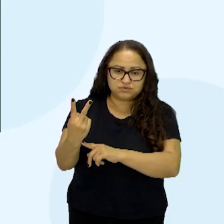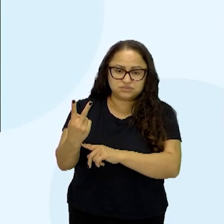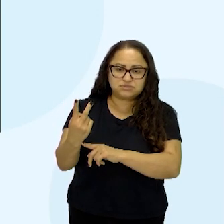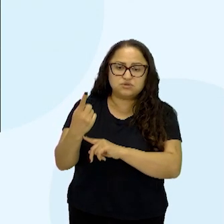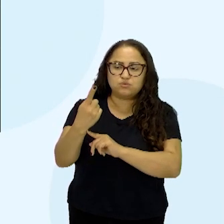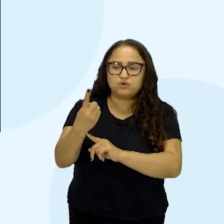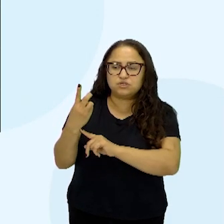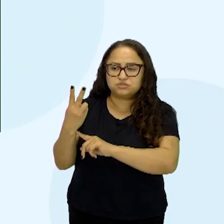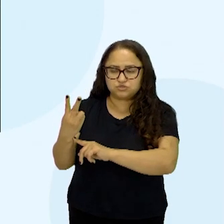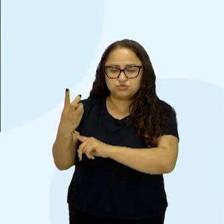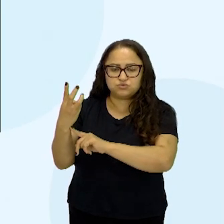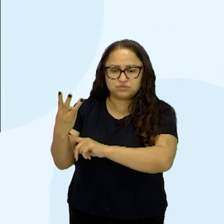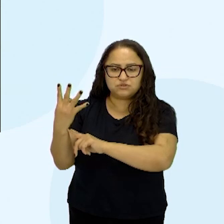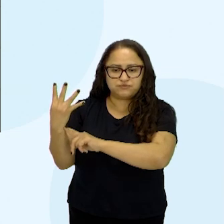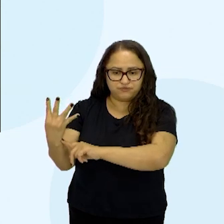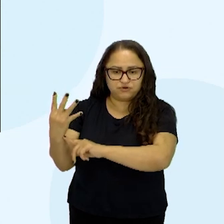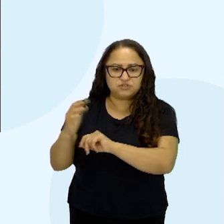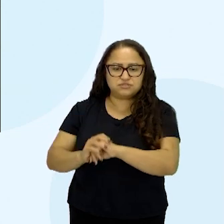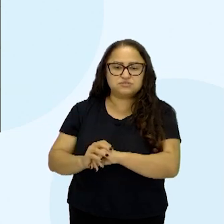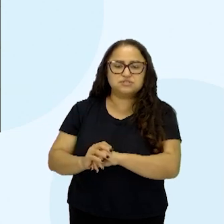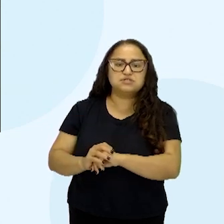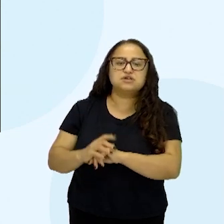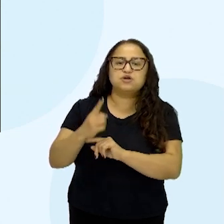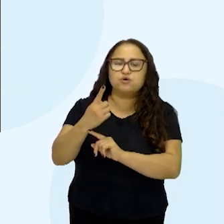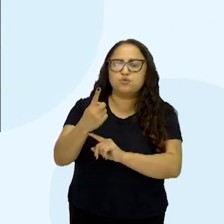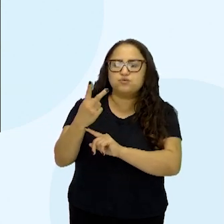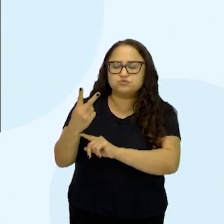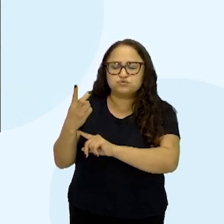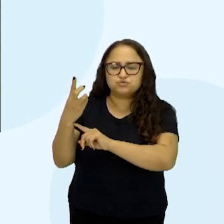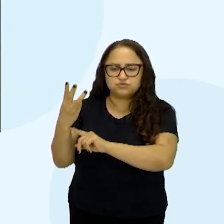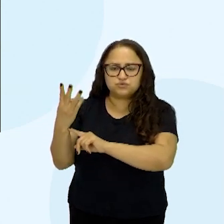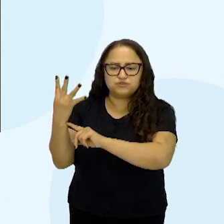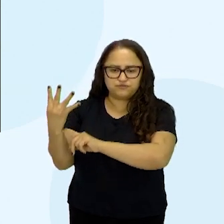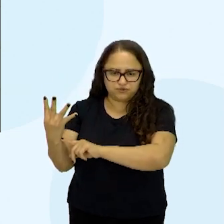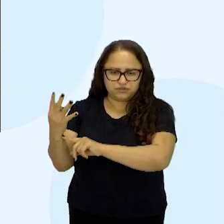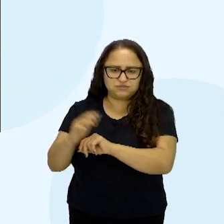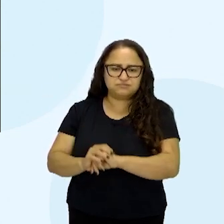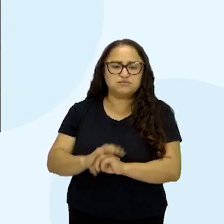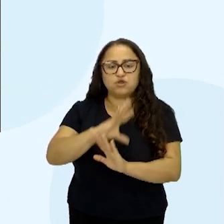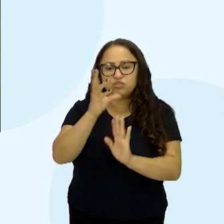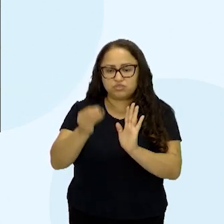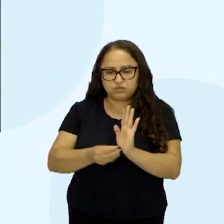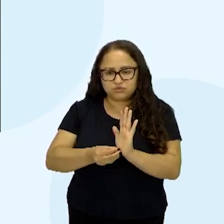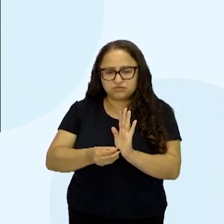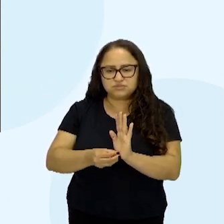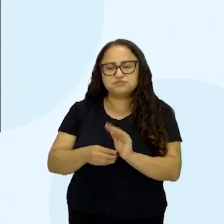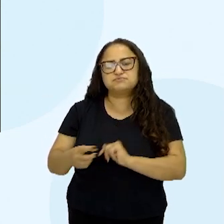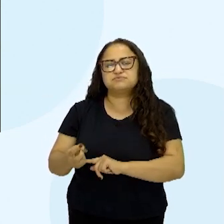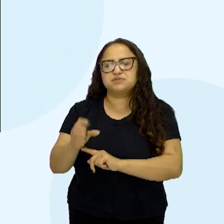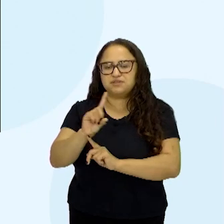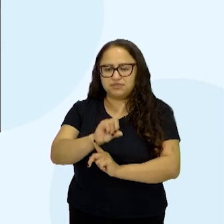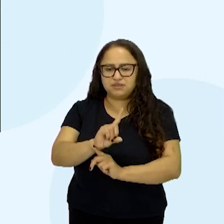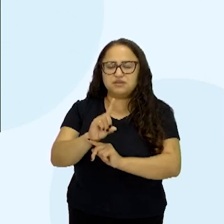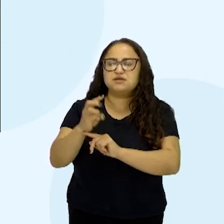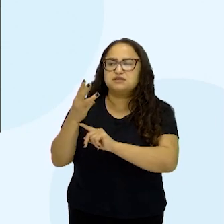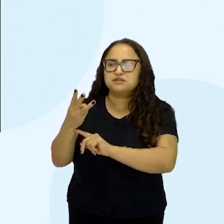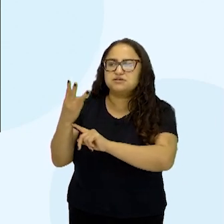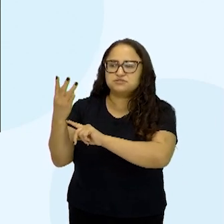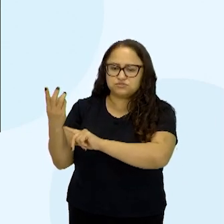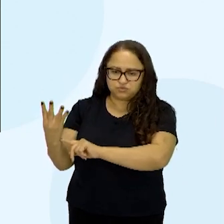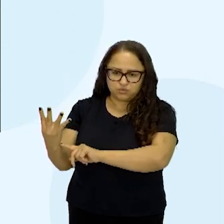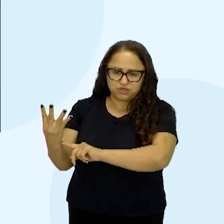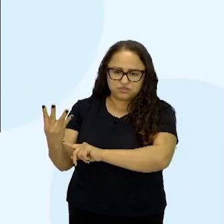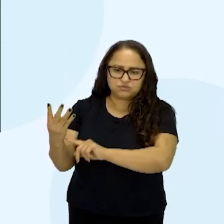3 and 4, ou seja, todos eles. Circulatory system, sistema circulatório, todos. Afro-descendant, we have there 3 and 4.